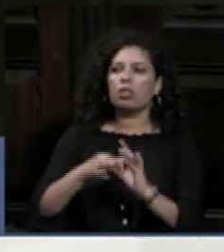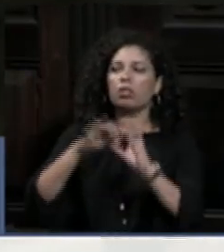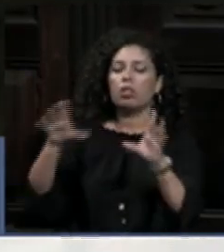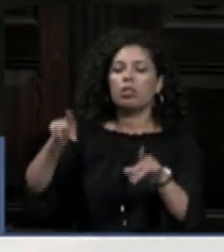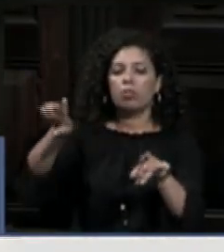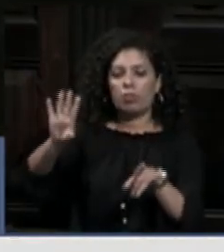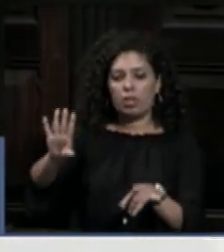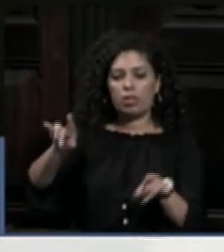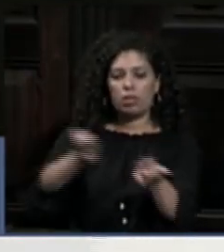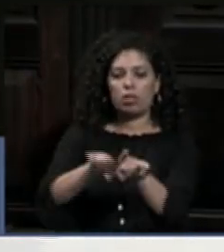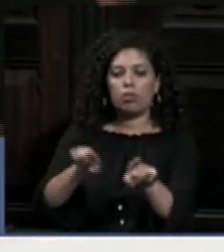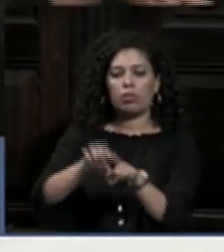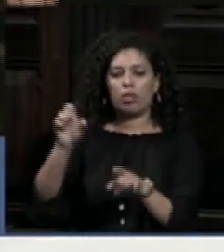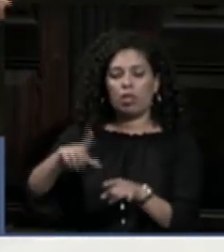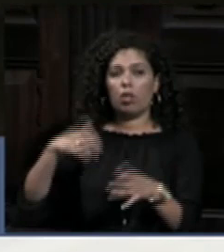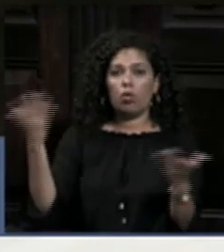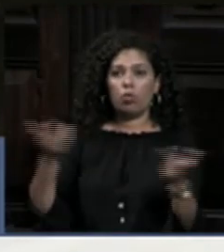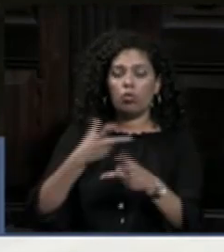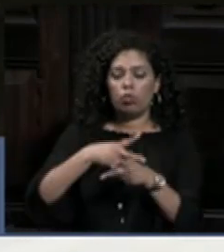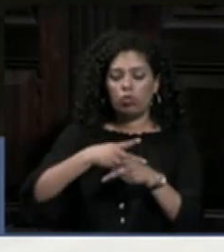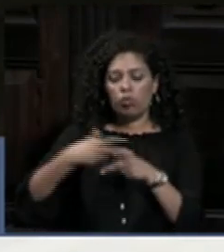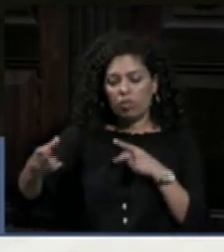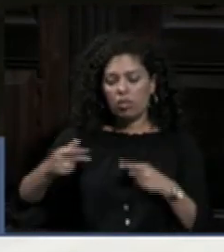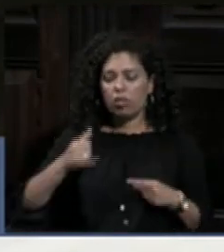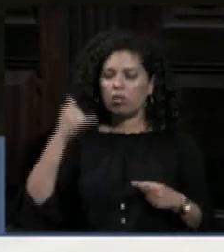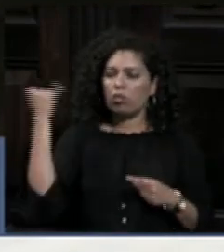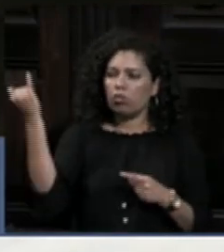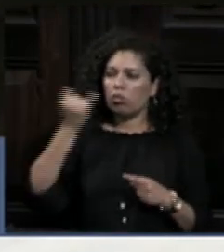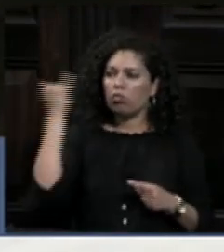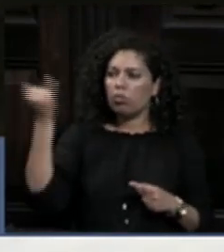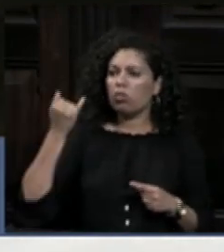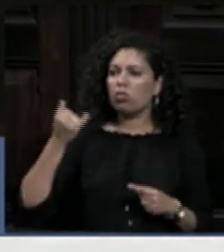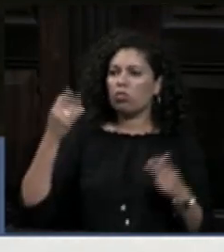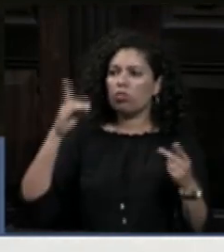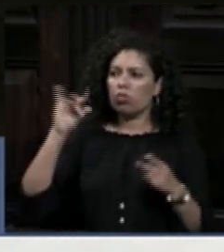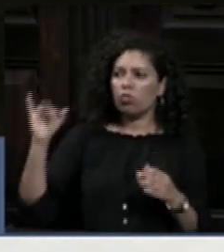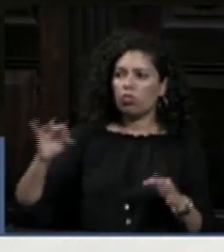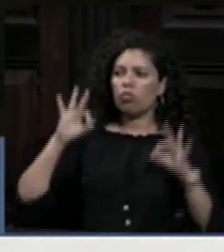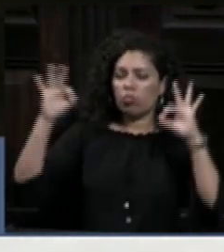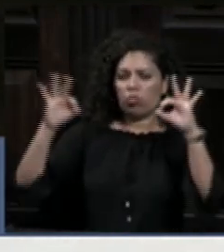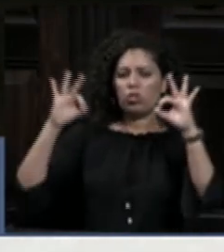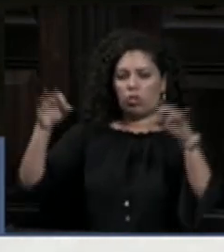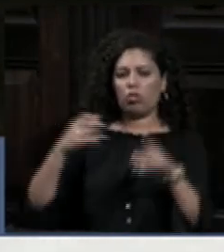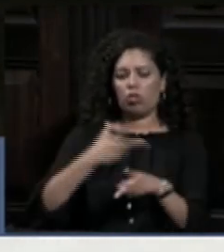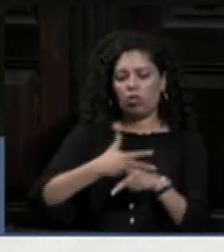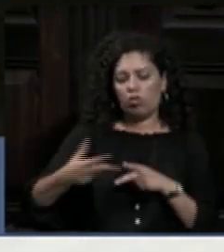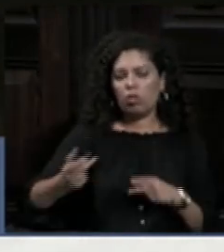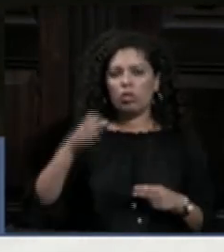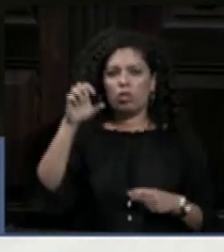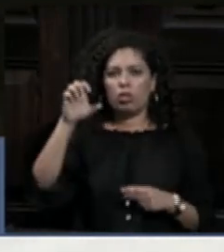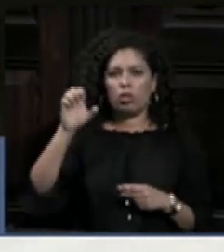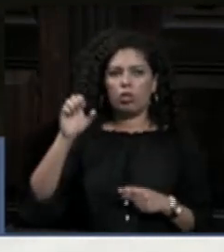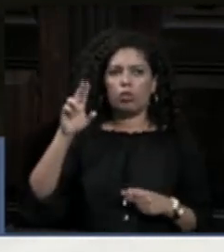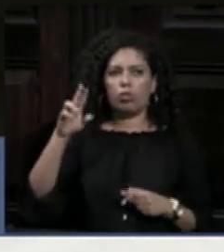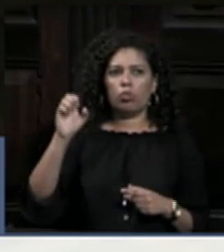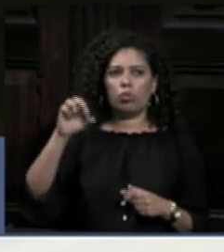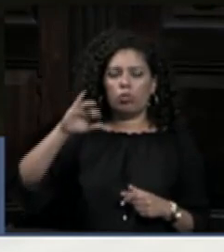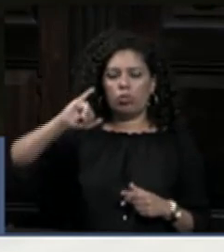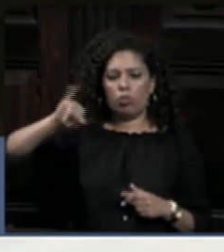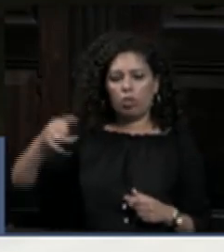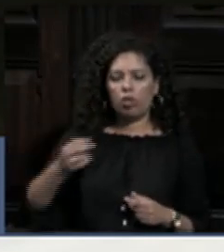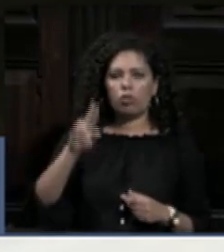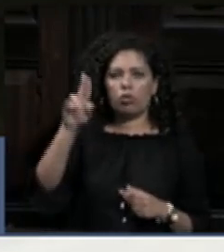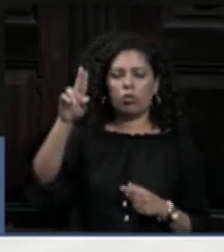está curtindo esse momento de vitória vitória do movimento estudantil de vitória da uerj da uenf e uezo que